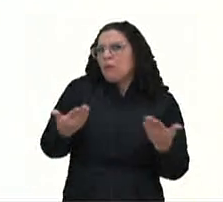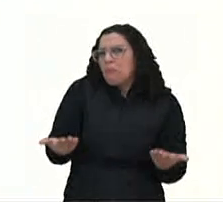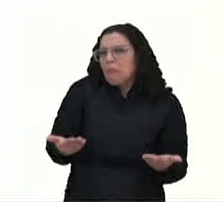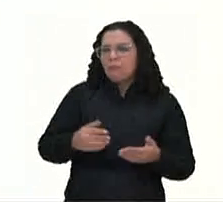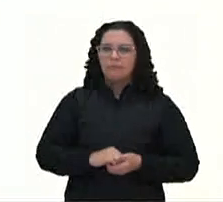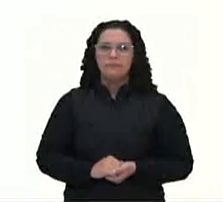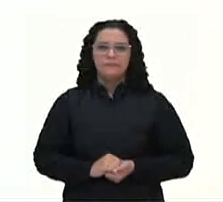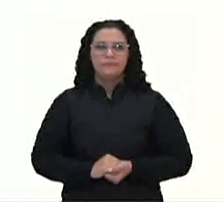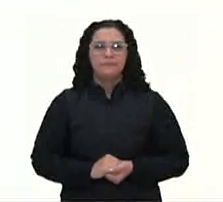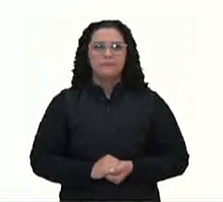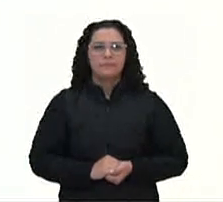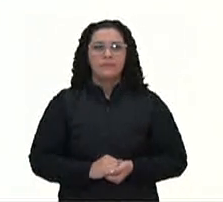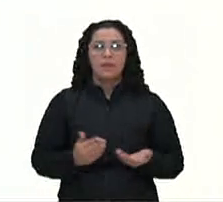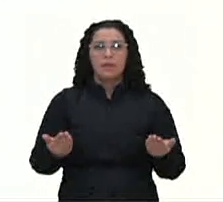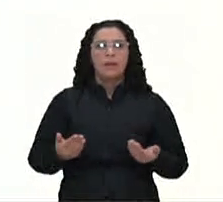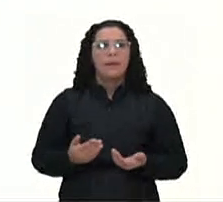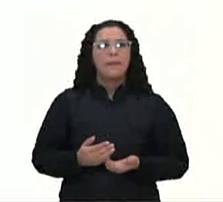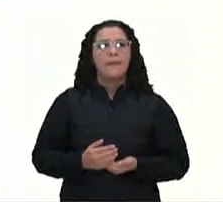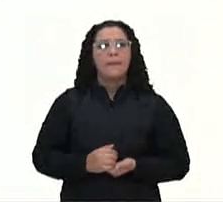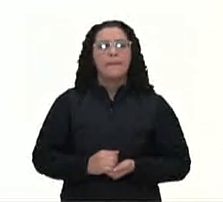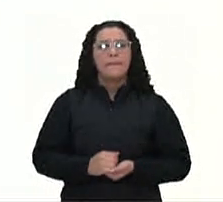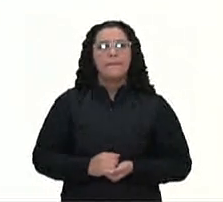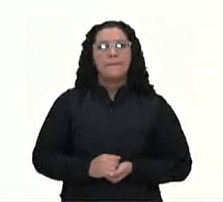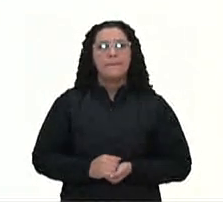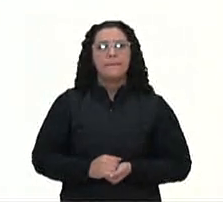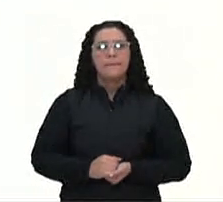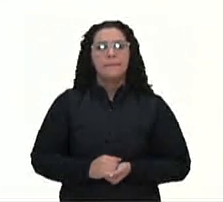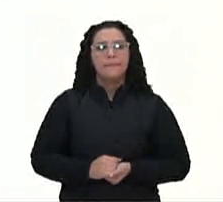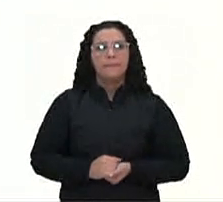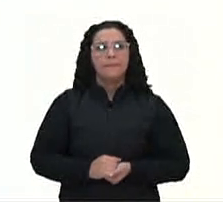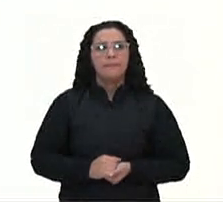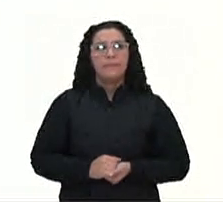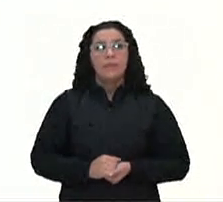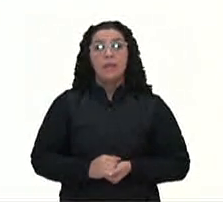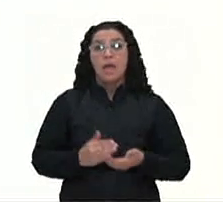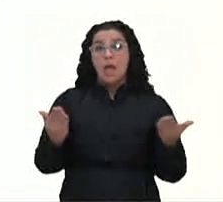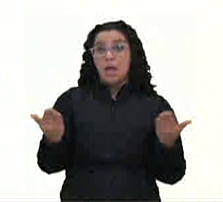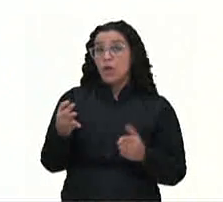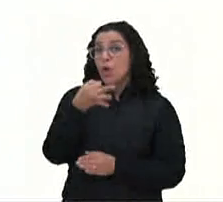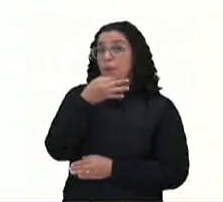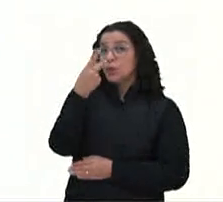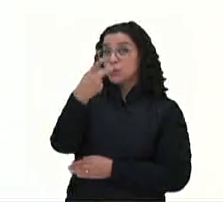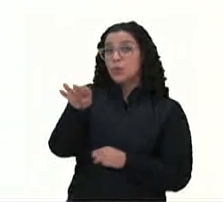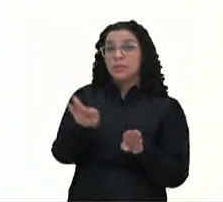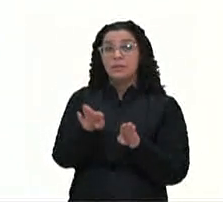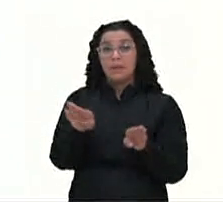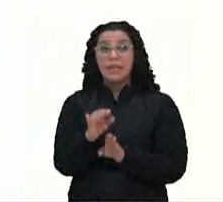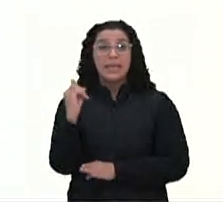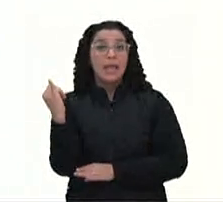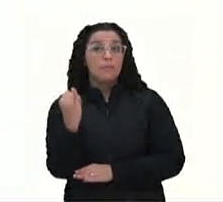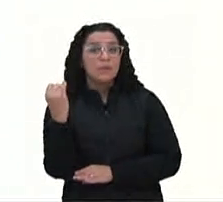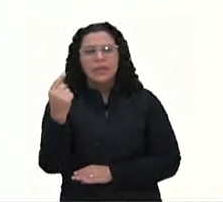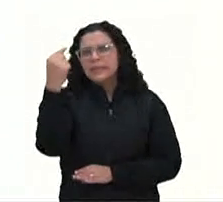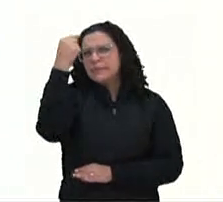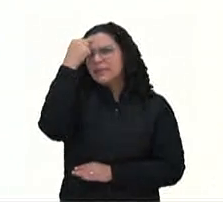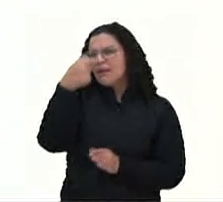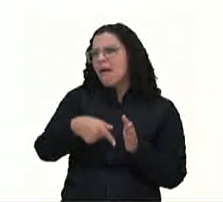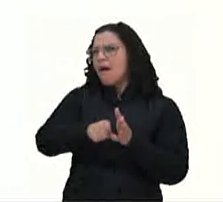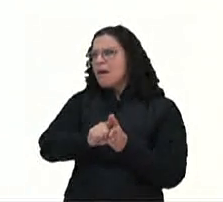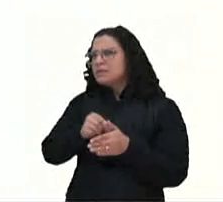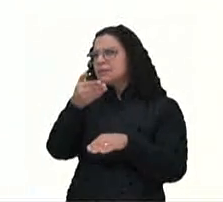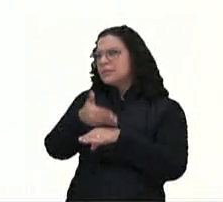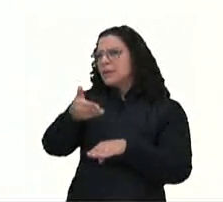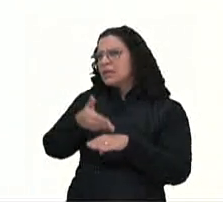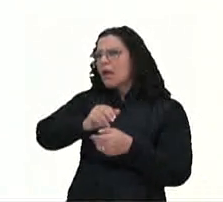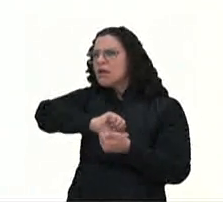por que não? And what is important to consider before playing it? E na opinião de vocês, o que é importante pensar antes de praticar esse